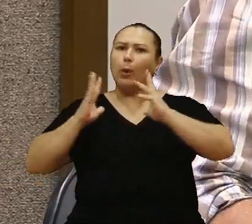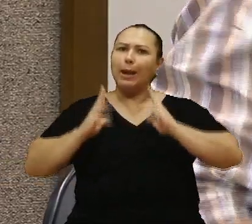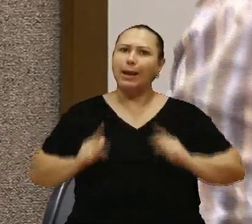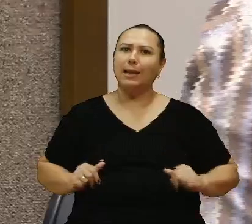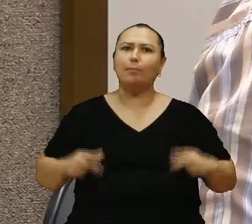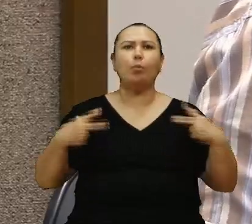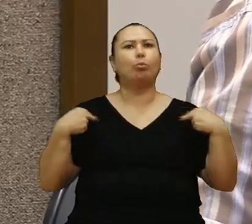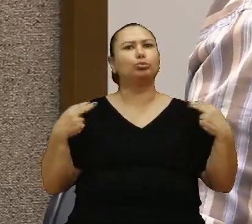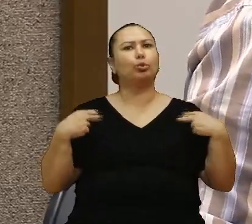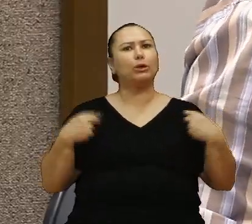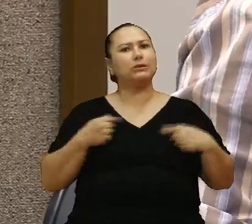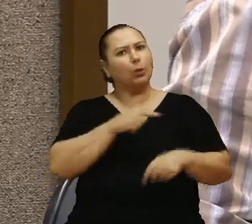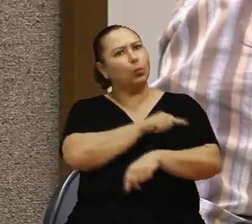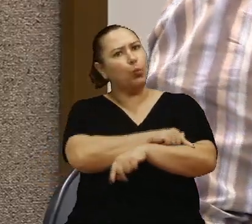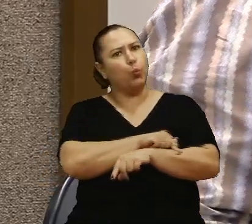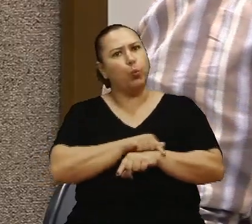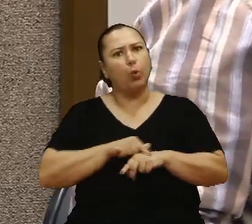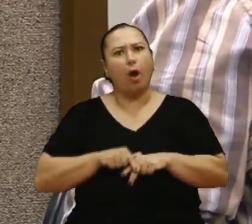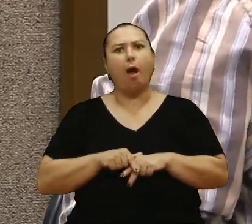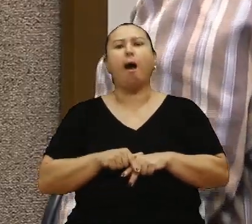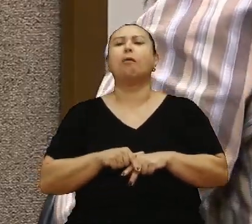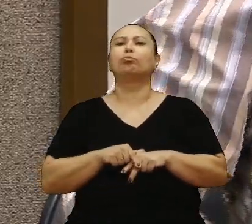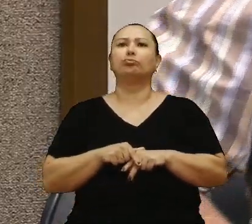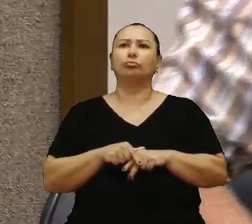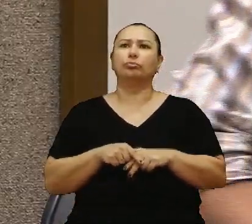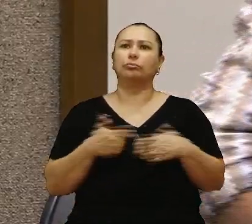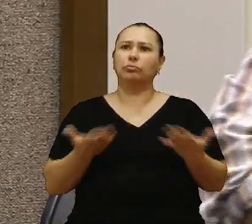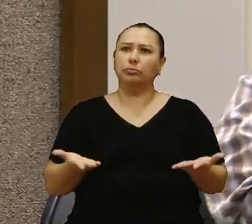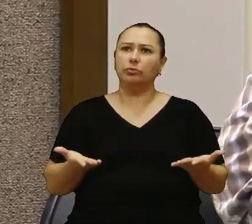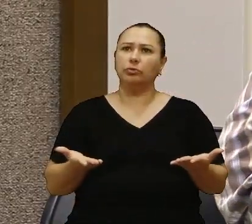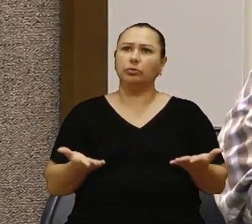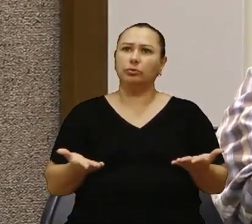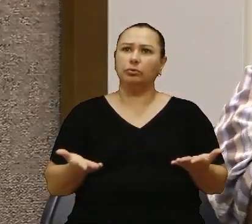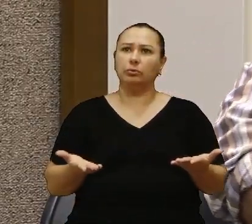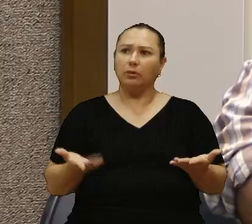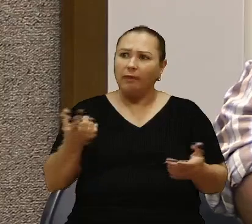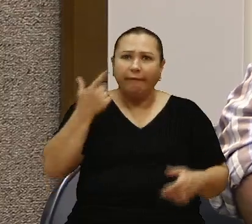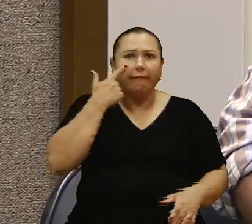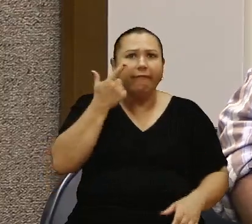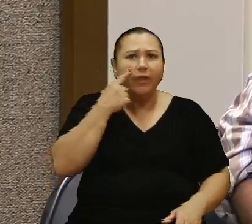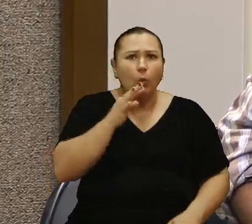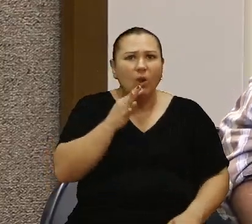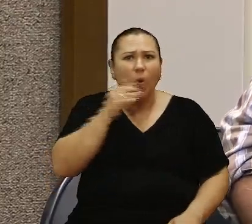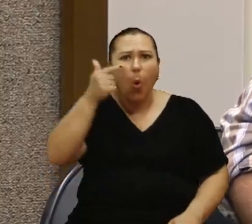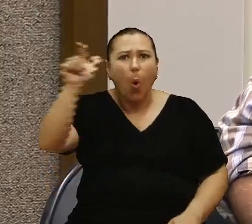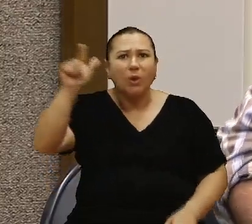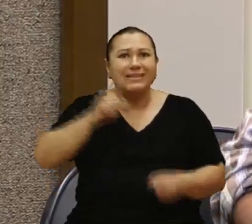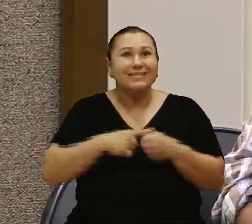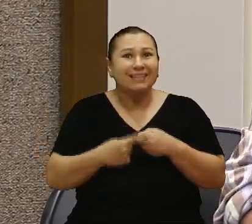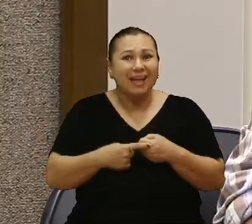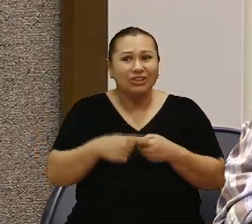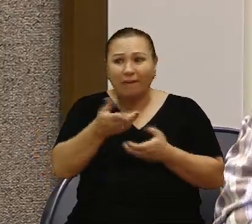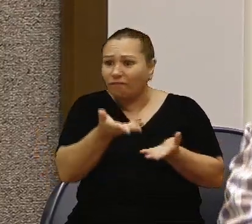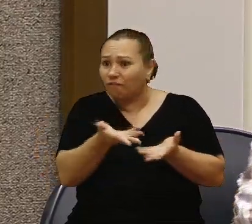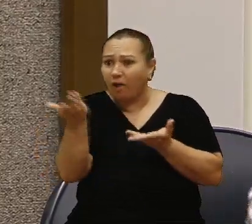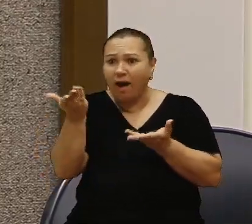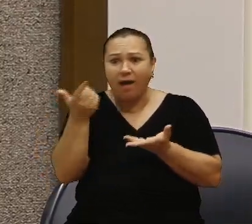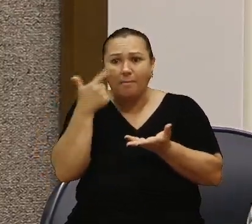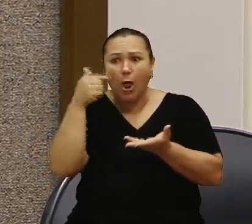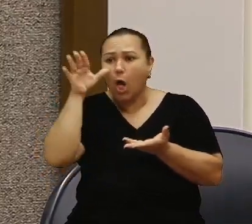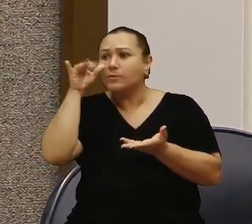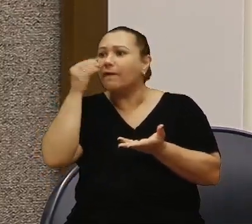motoristas educados. Andem em outras cidades. Andem em outras cidades, para vocês